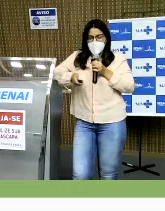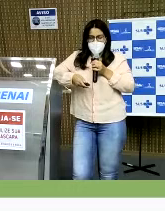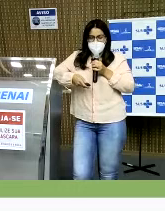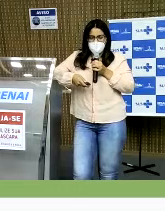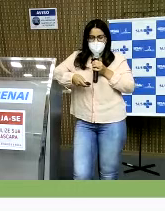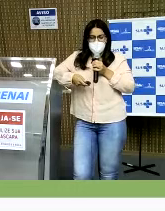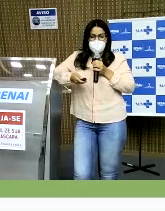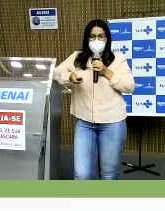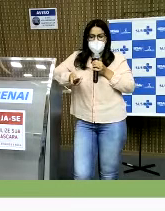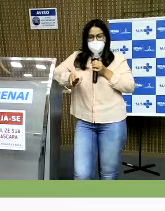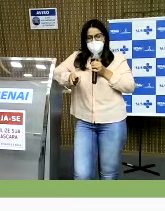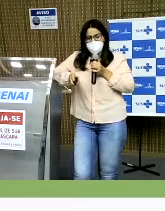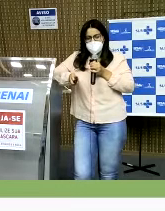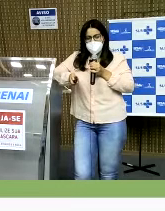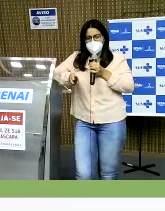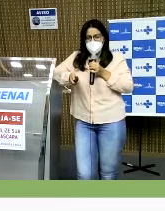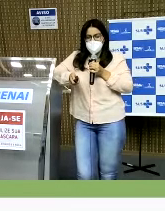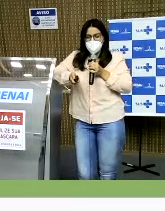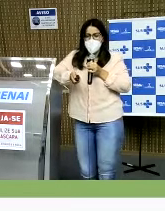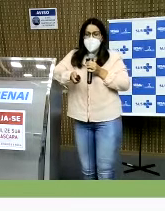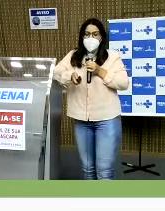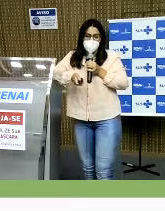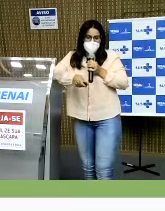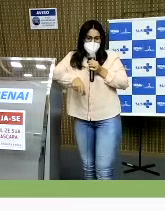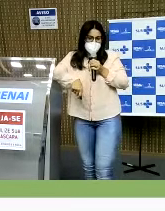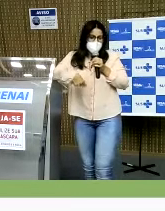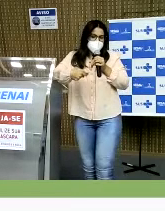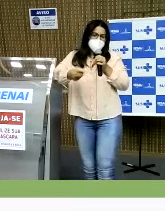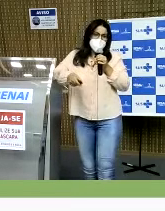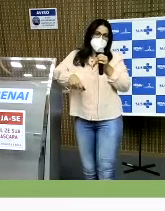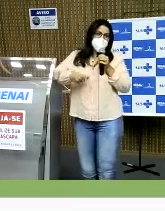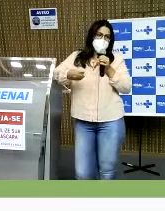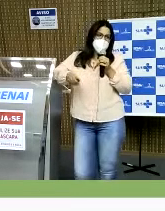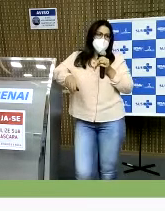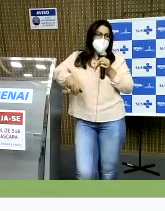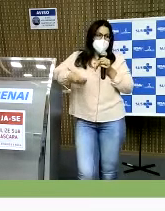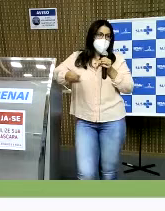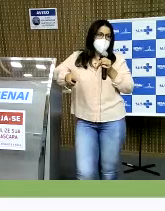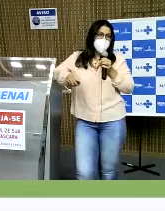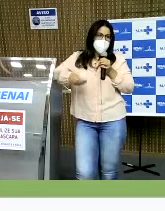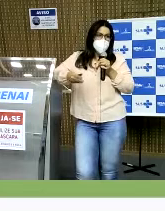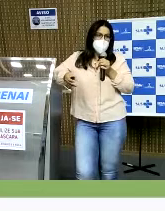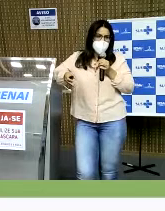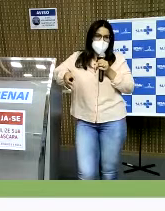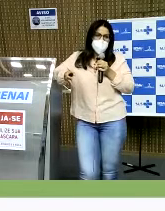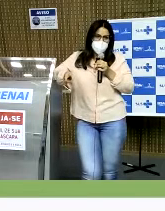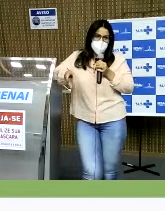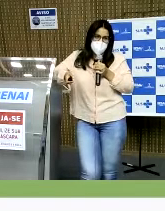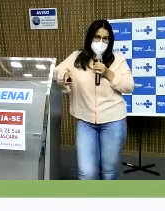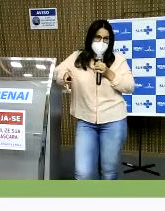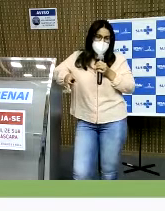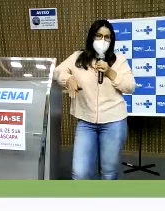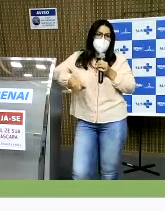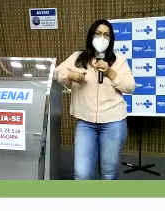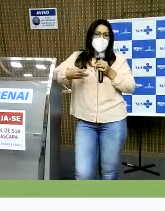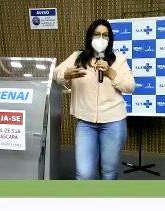né? 3 em 2020 e primeiro semestre de 2021, 2. Então, todos os casos que são diagnosticados com HIV, automaticamente, né?